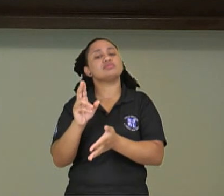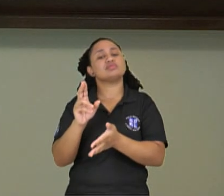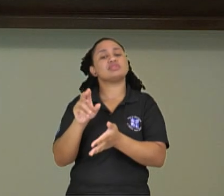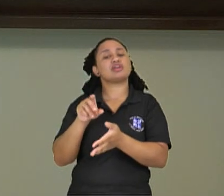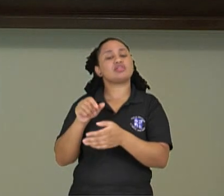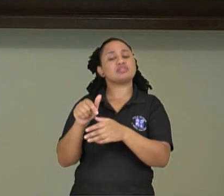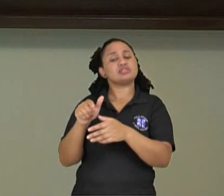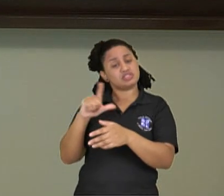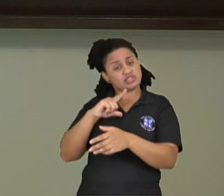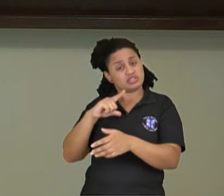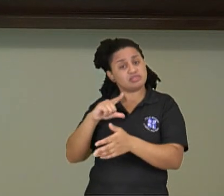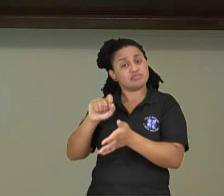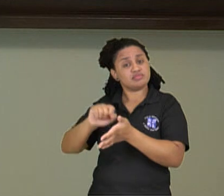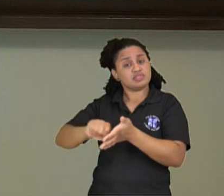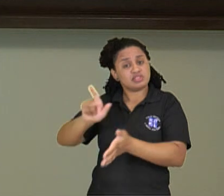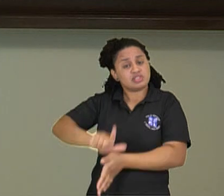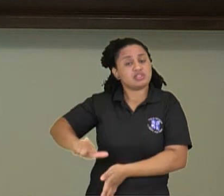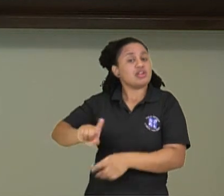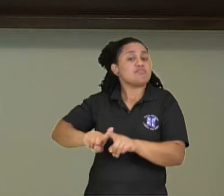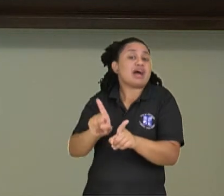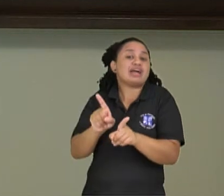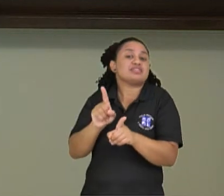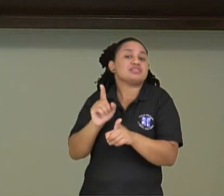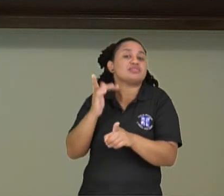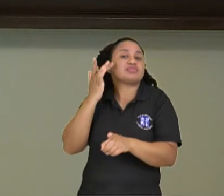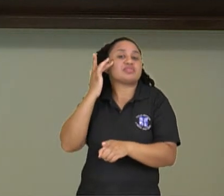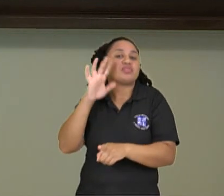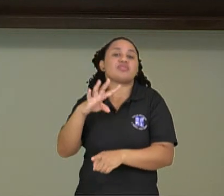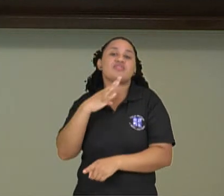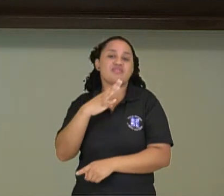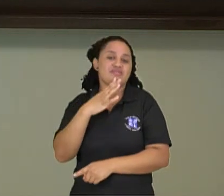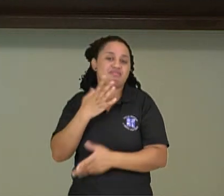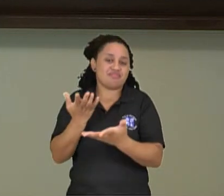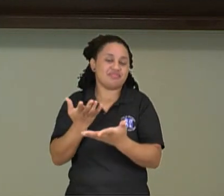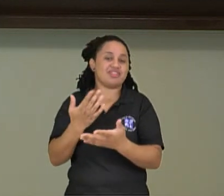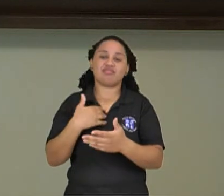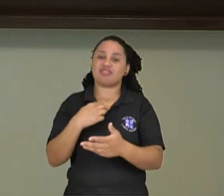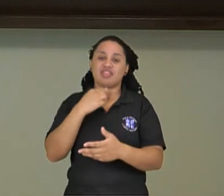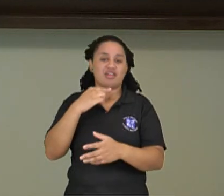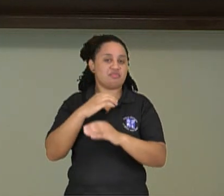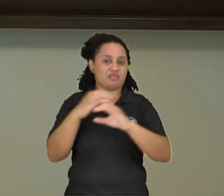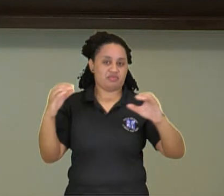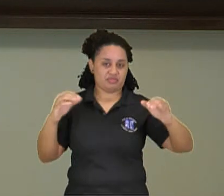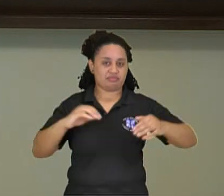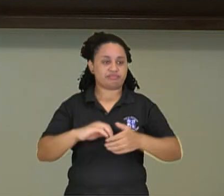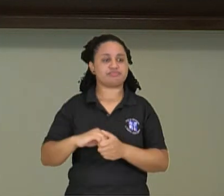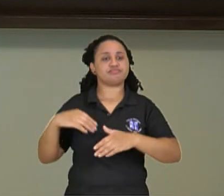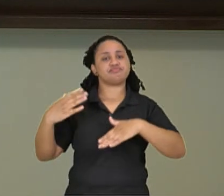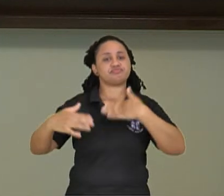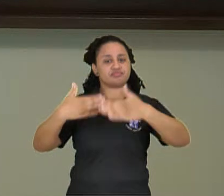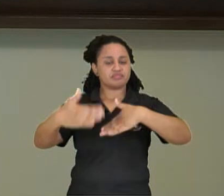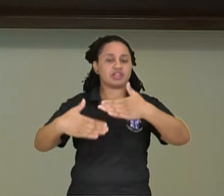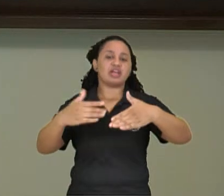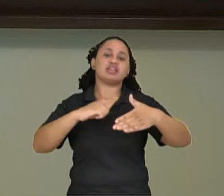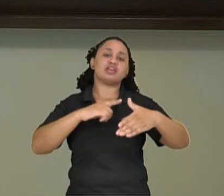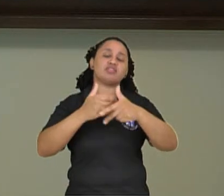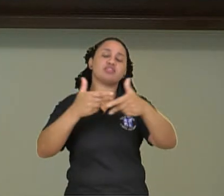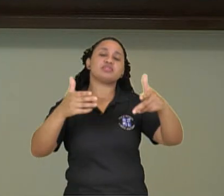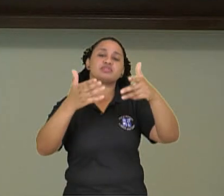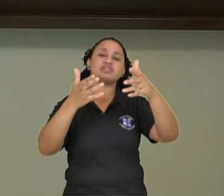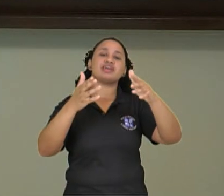formas de arte da época, é uma das menos conhecidas nos dias de hoje.